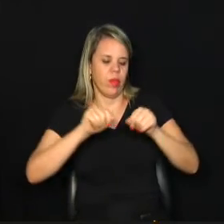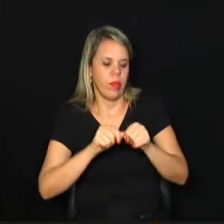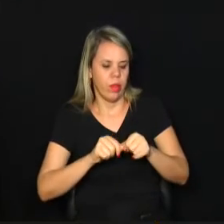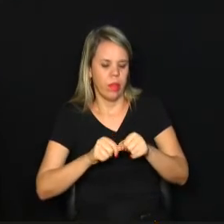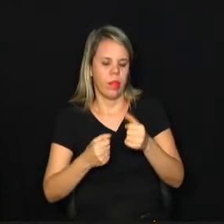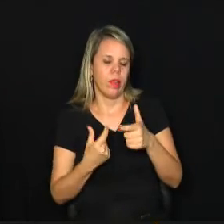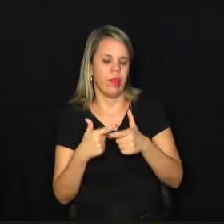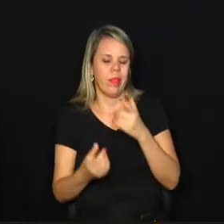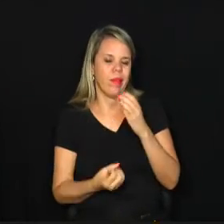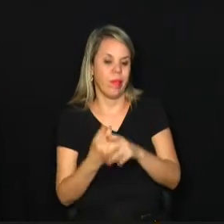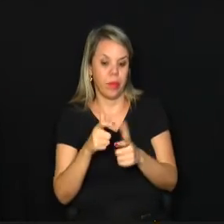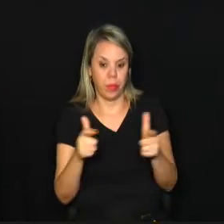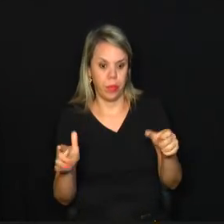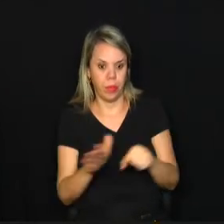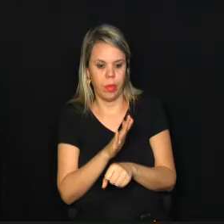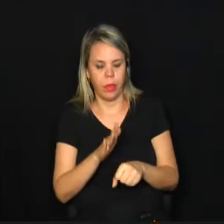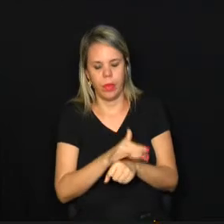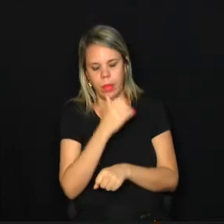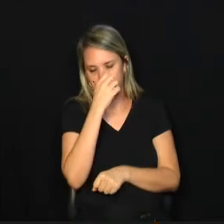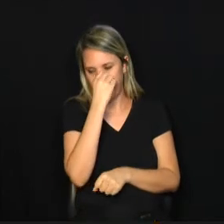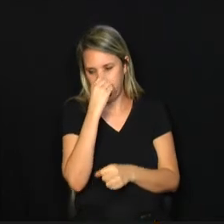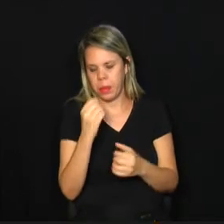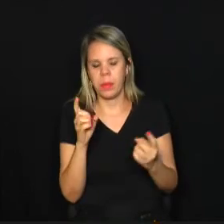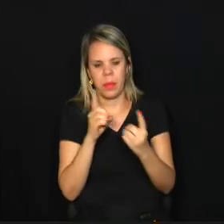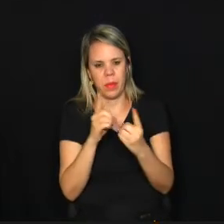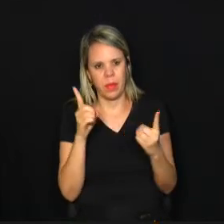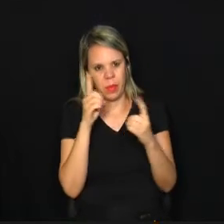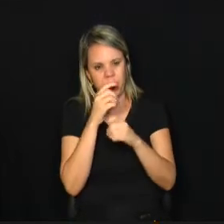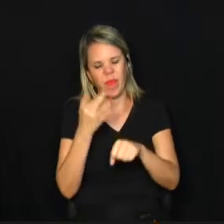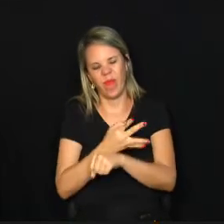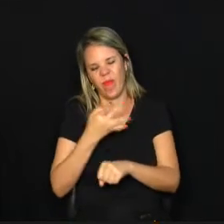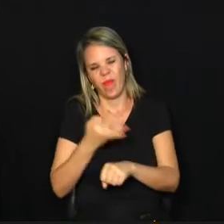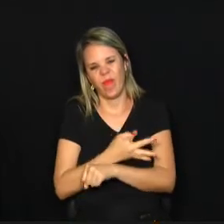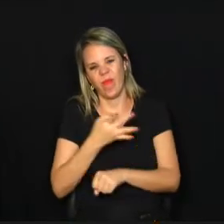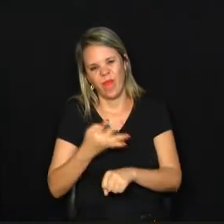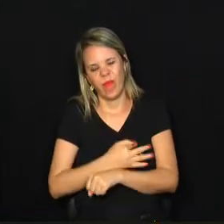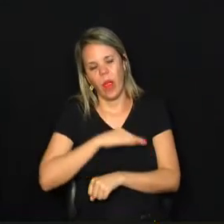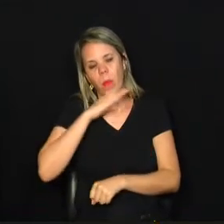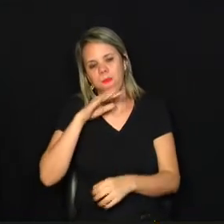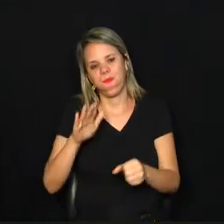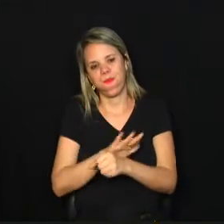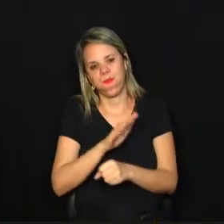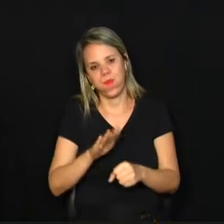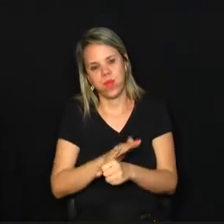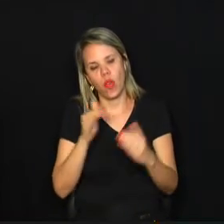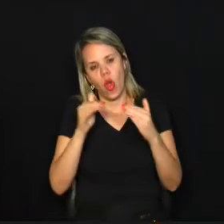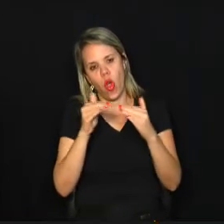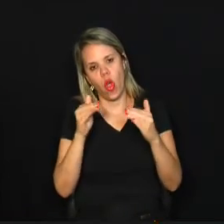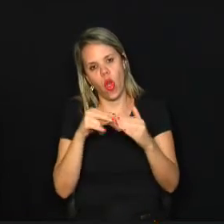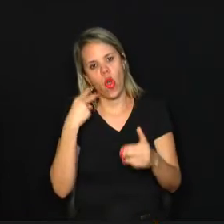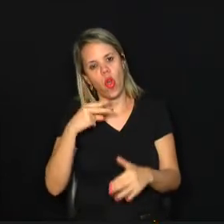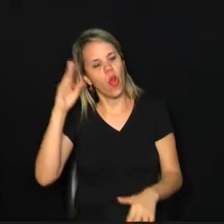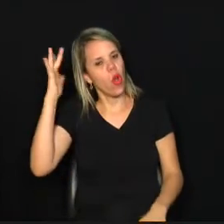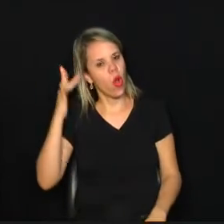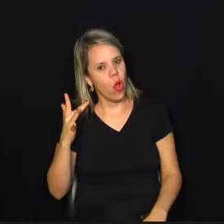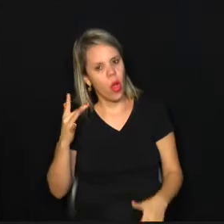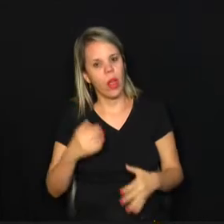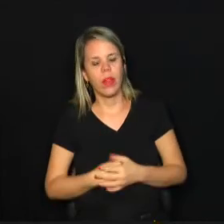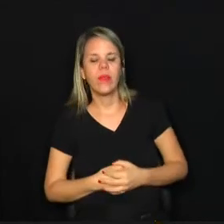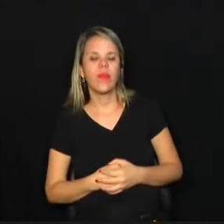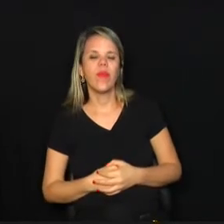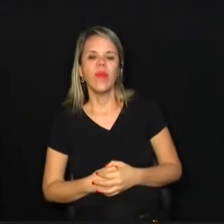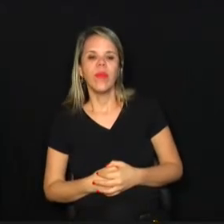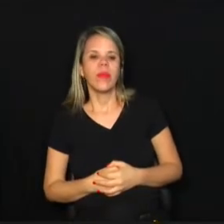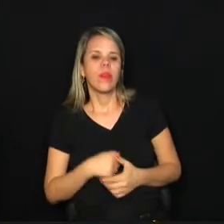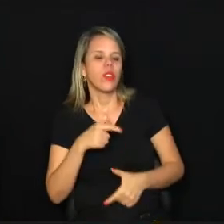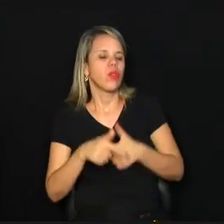que realmente atendimento está sacrificado. Então, eu tenho que concordar com a vereadora Guida que as condições